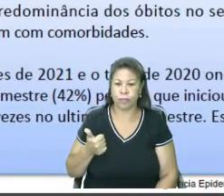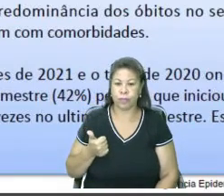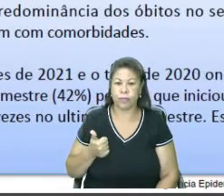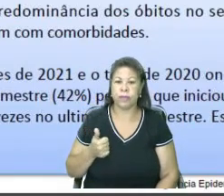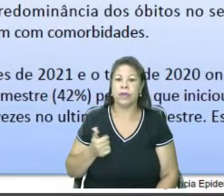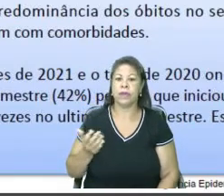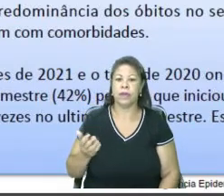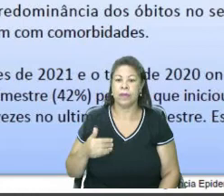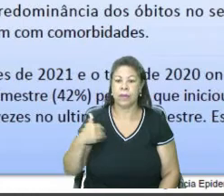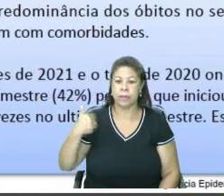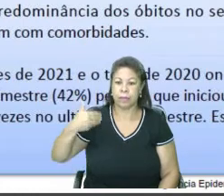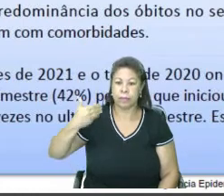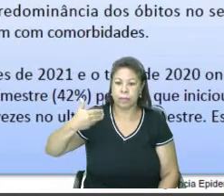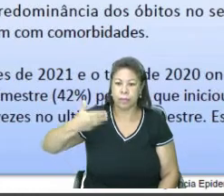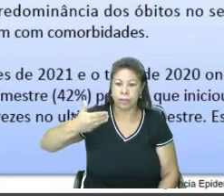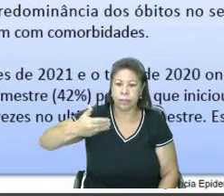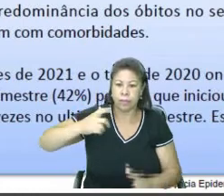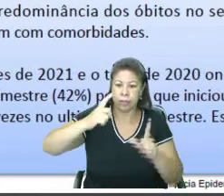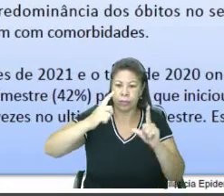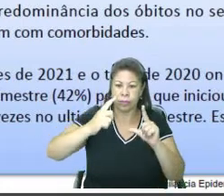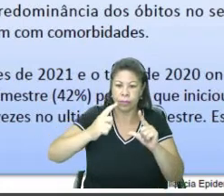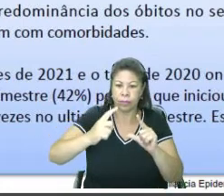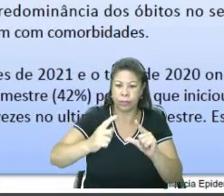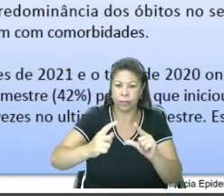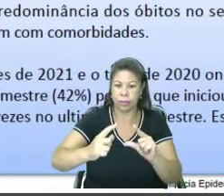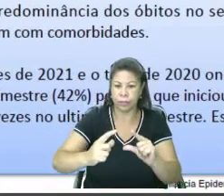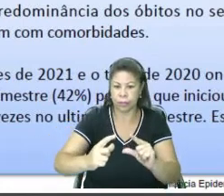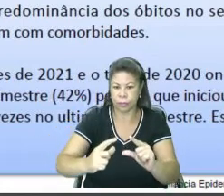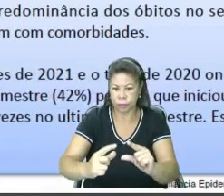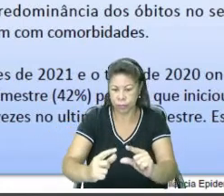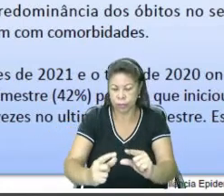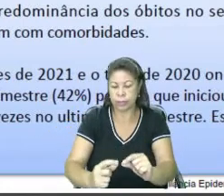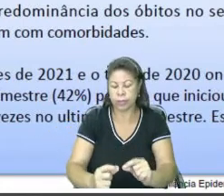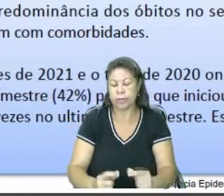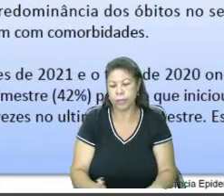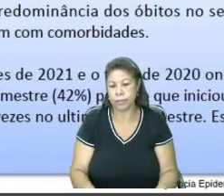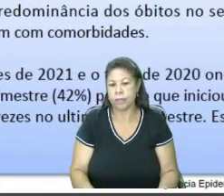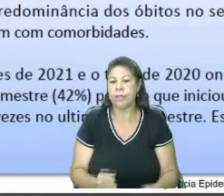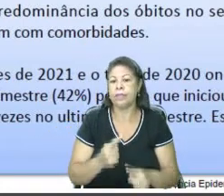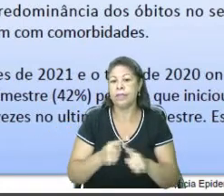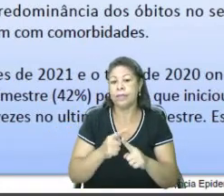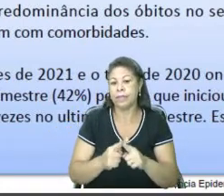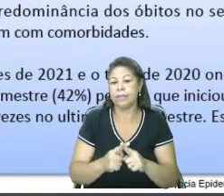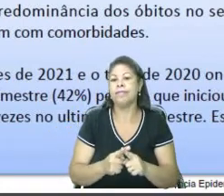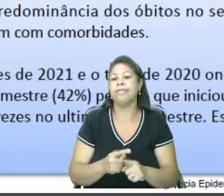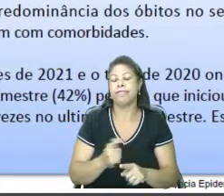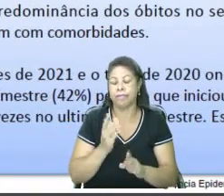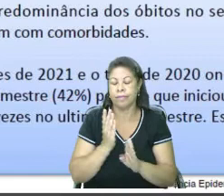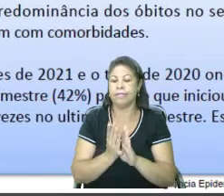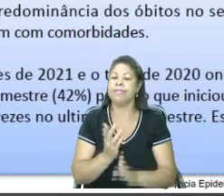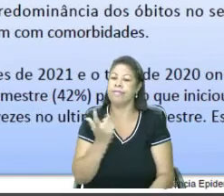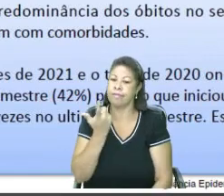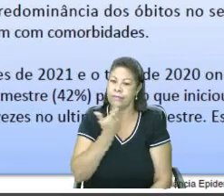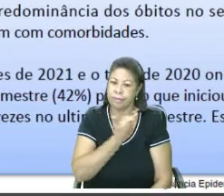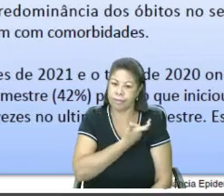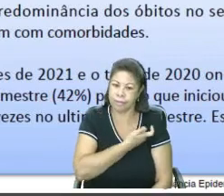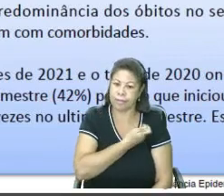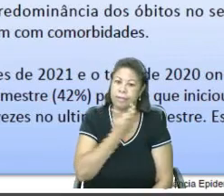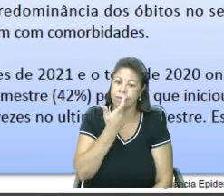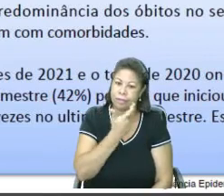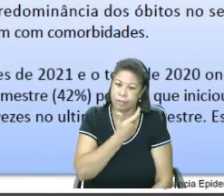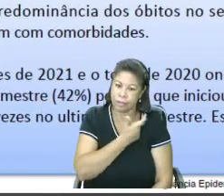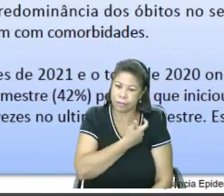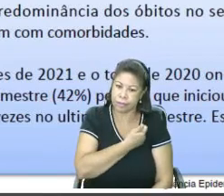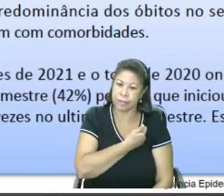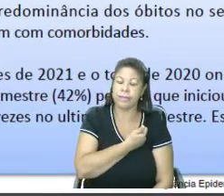né, gradativamente no segundo e no terceiro quadrimestre, em função da vacinação, né? À medida que a vacinação foi